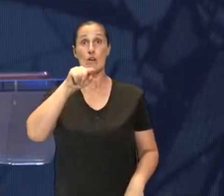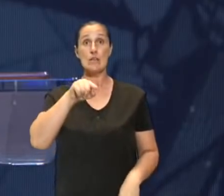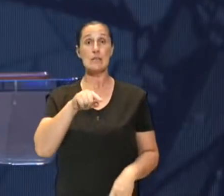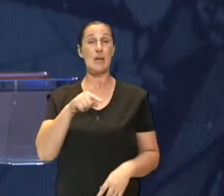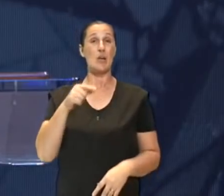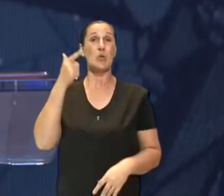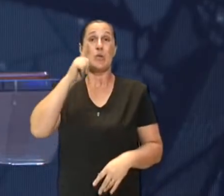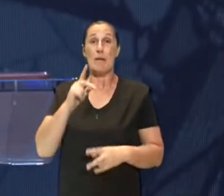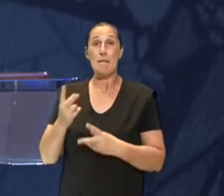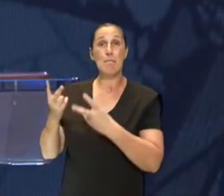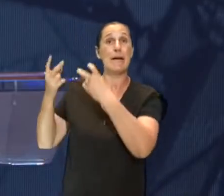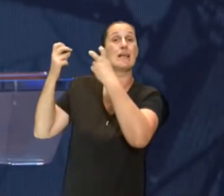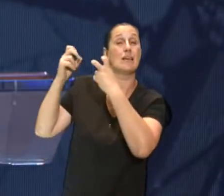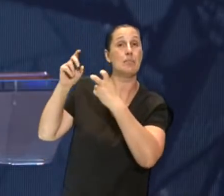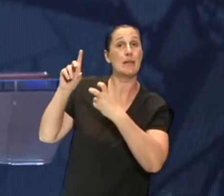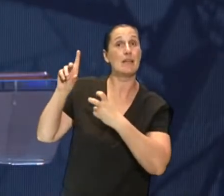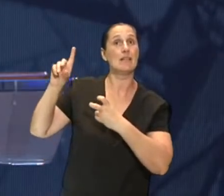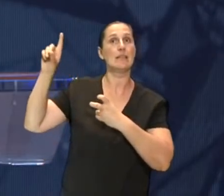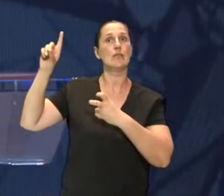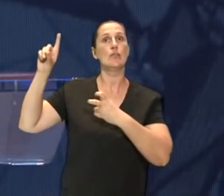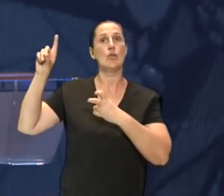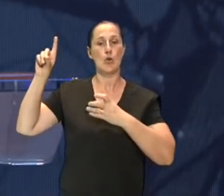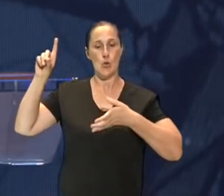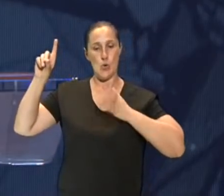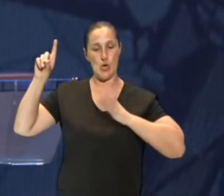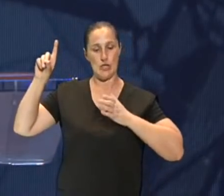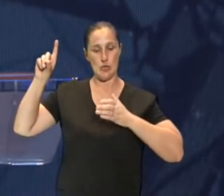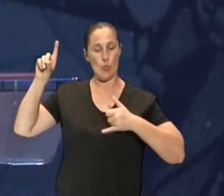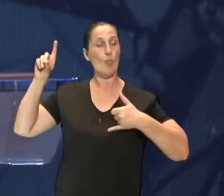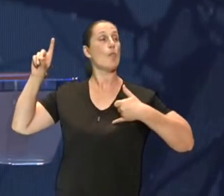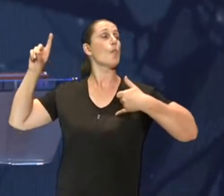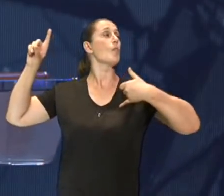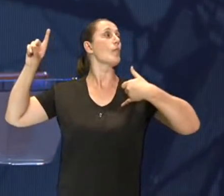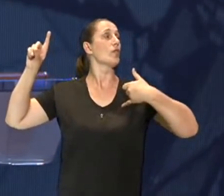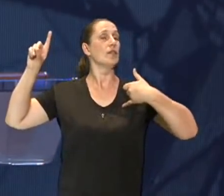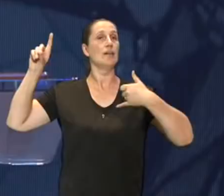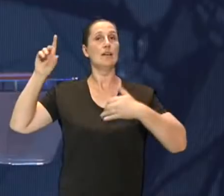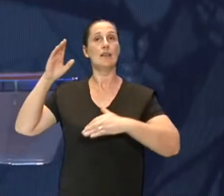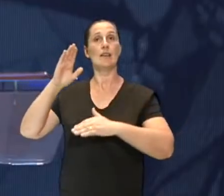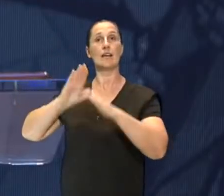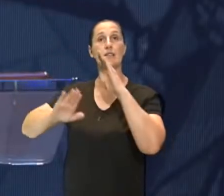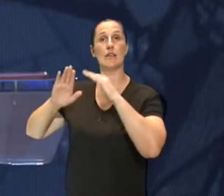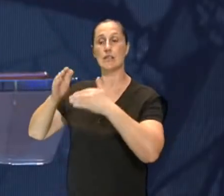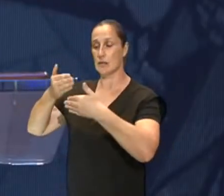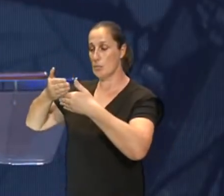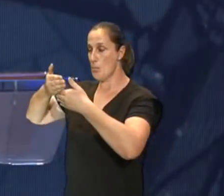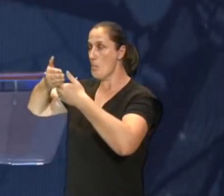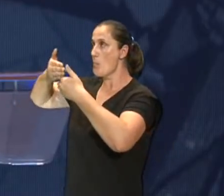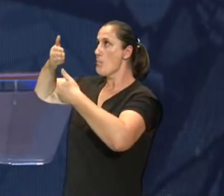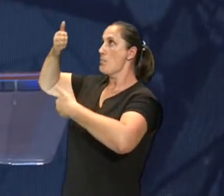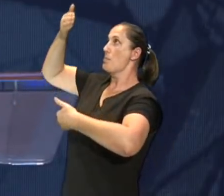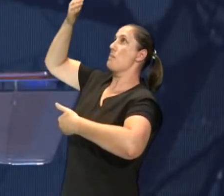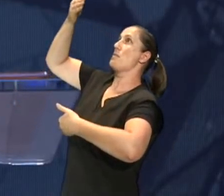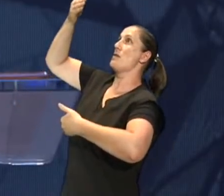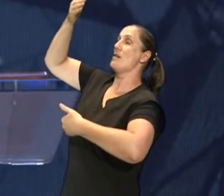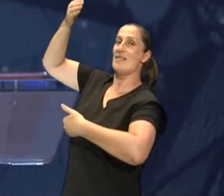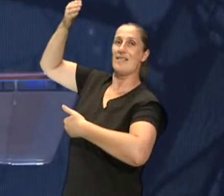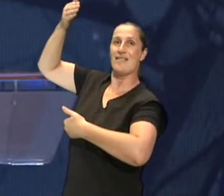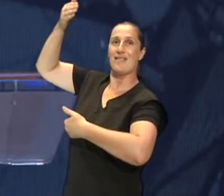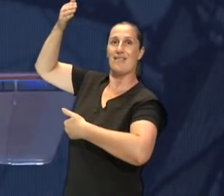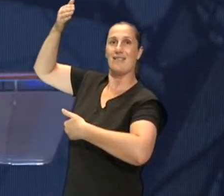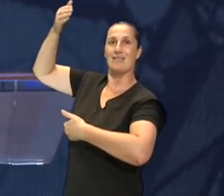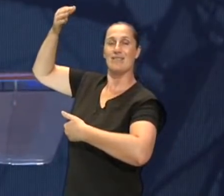percepção, nosso coração fica orgulhoso e uma barreira espiritual nasce em